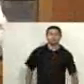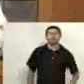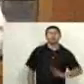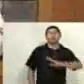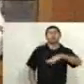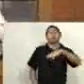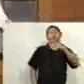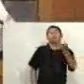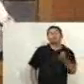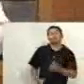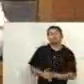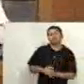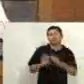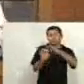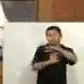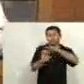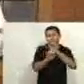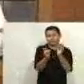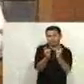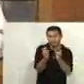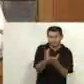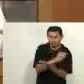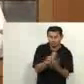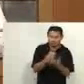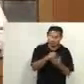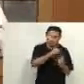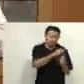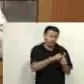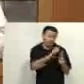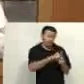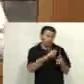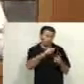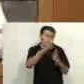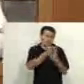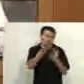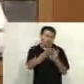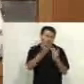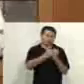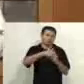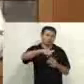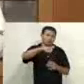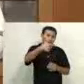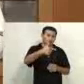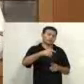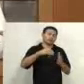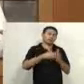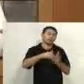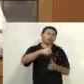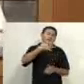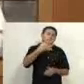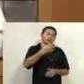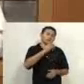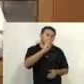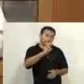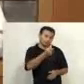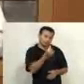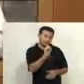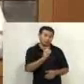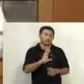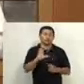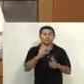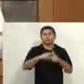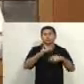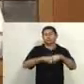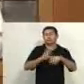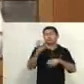que é a probabilidade dessa empresa vender em determinado mês entre 12.000 e 14.560? A probabilidade desse evento